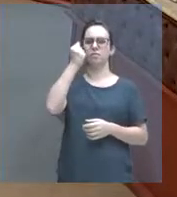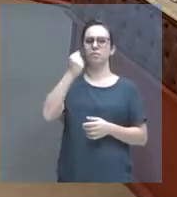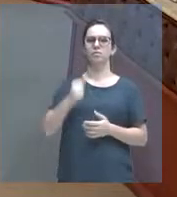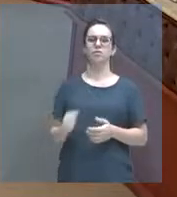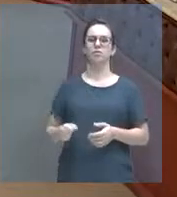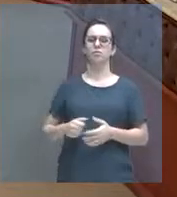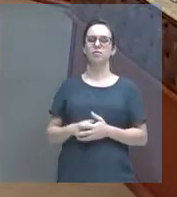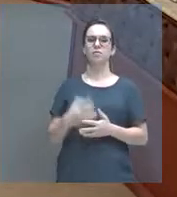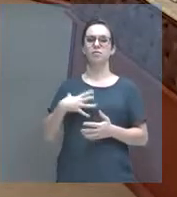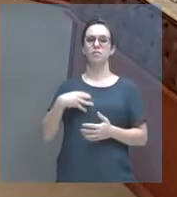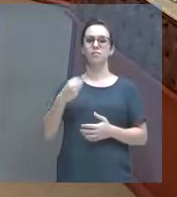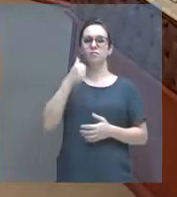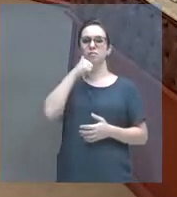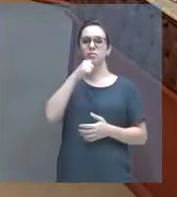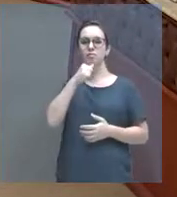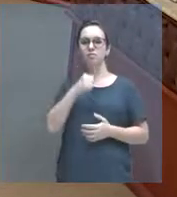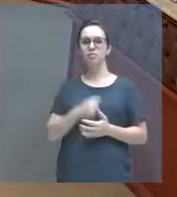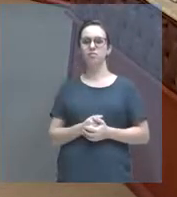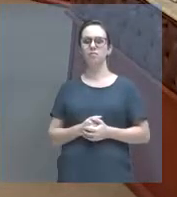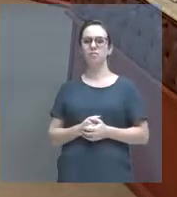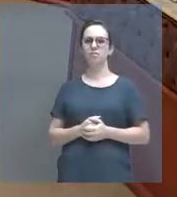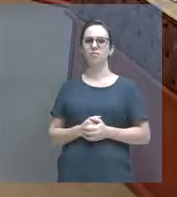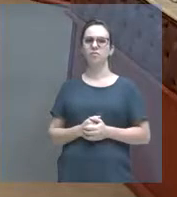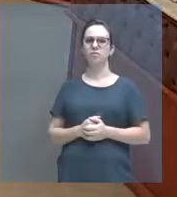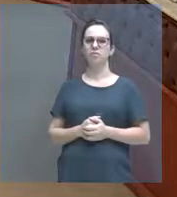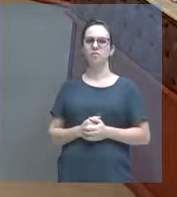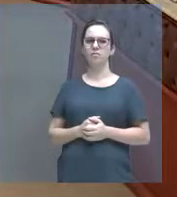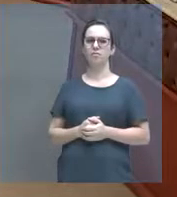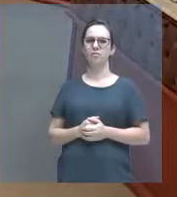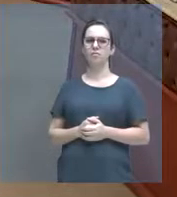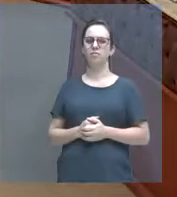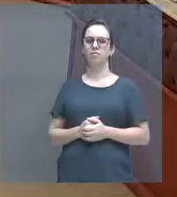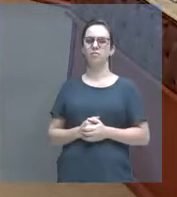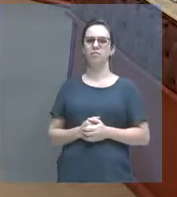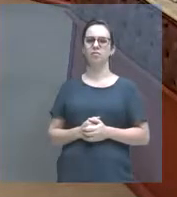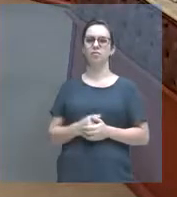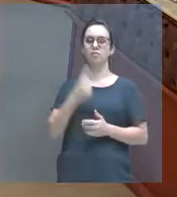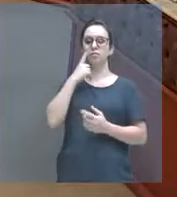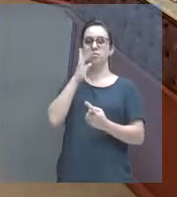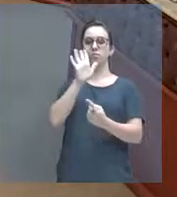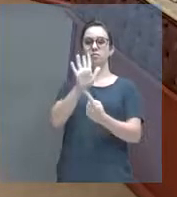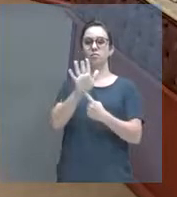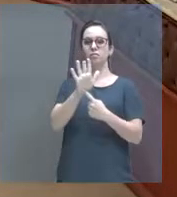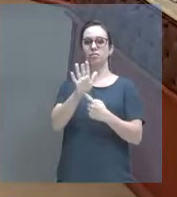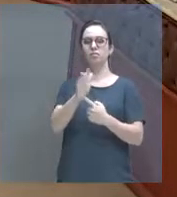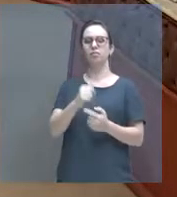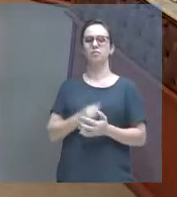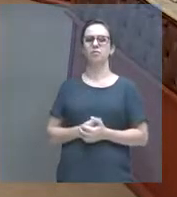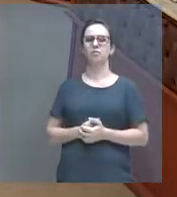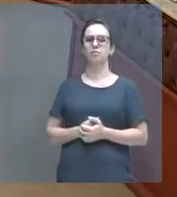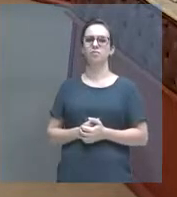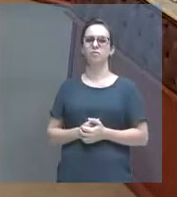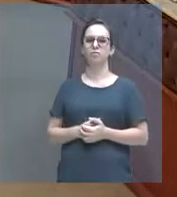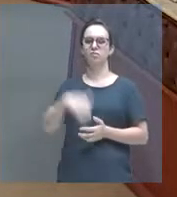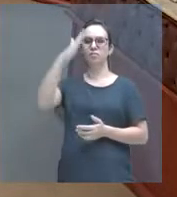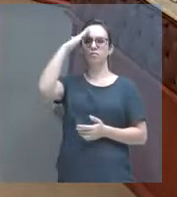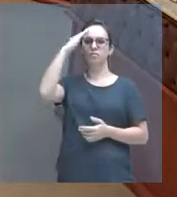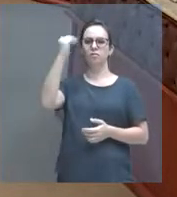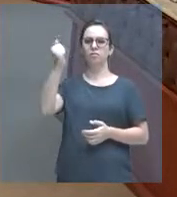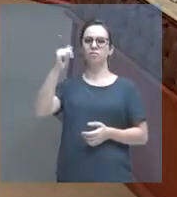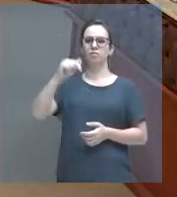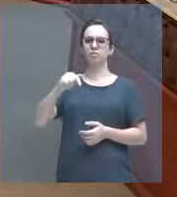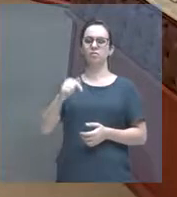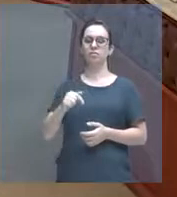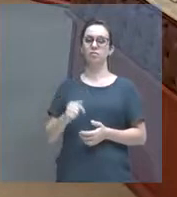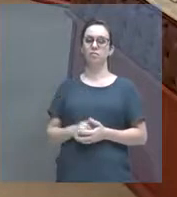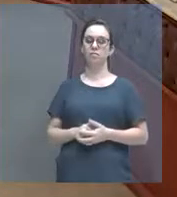Filha, mãe, fazendo o papel de esposa. E sabemos que aqui